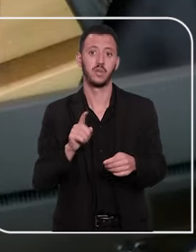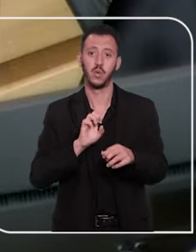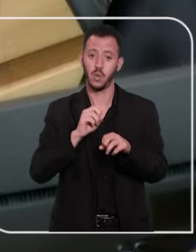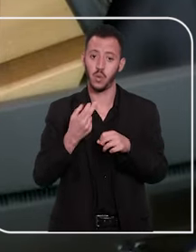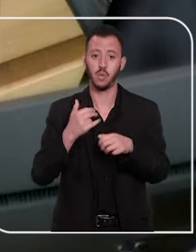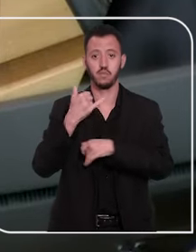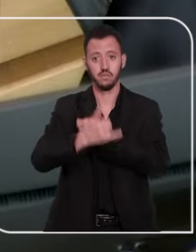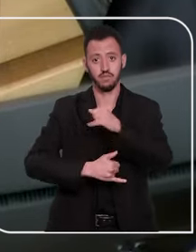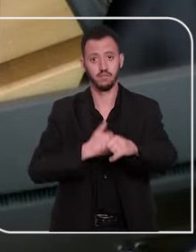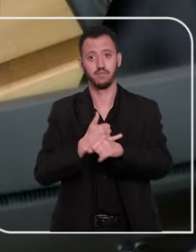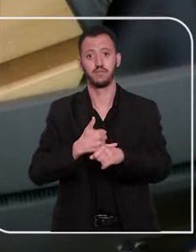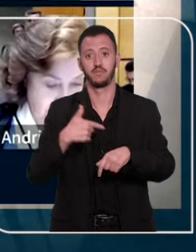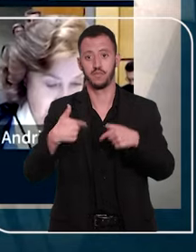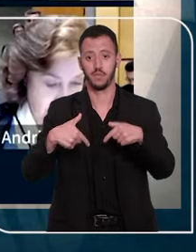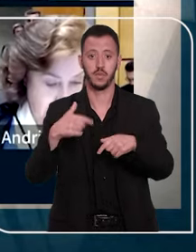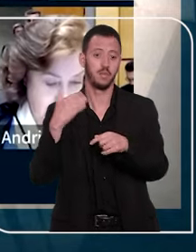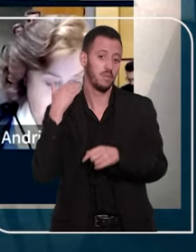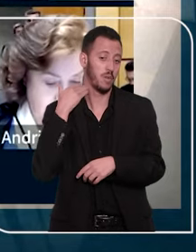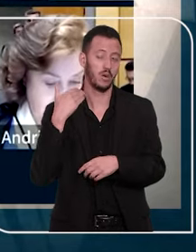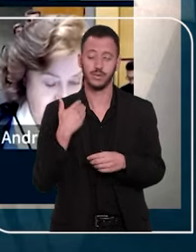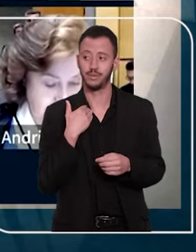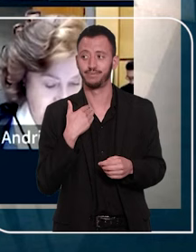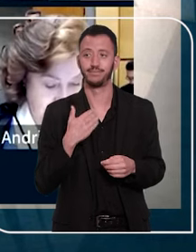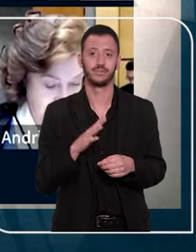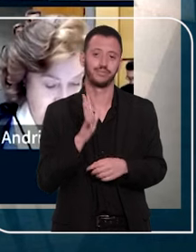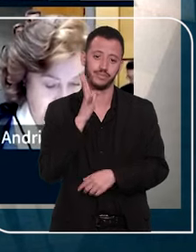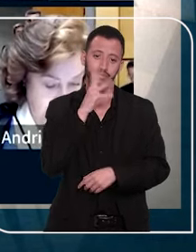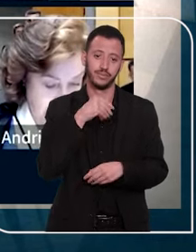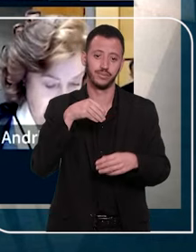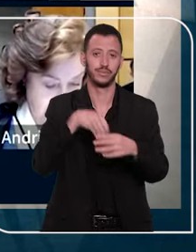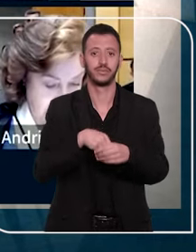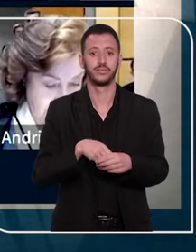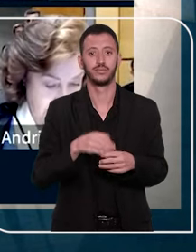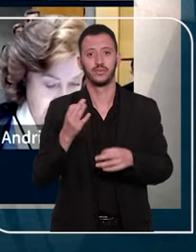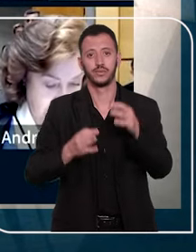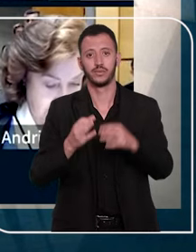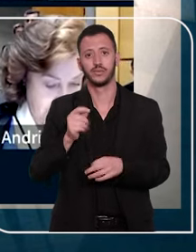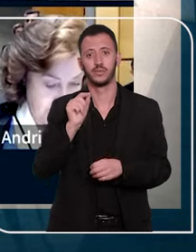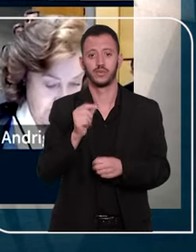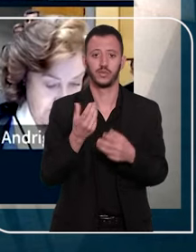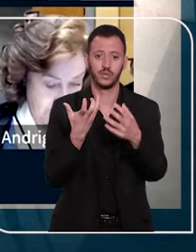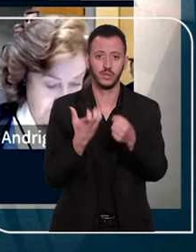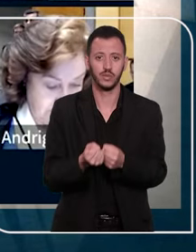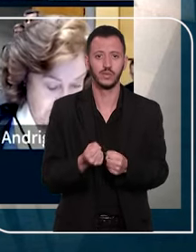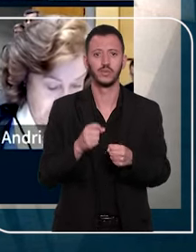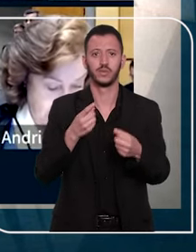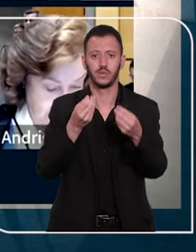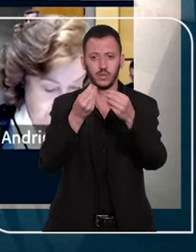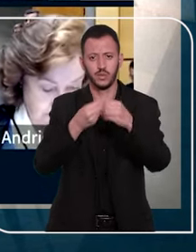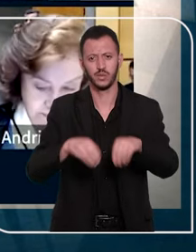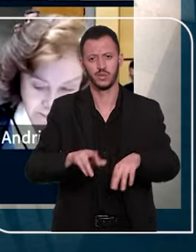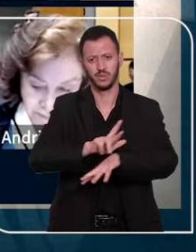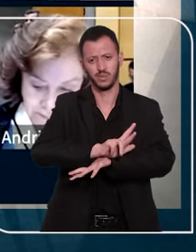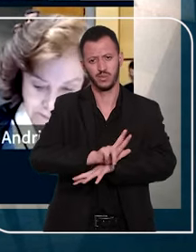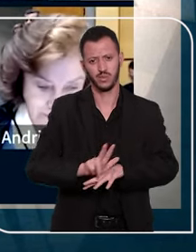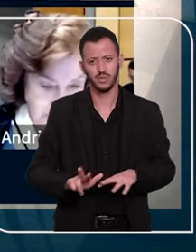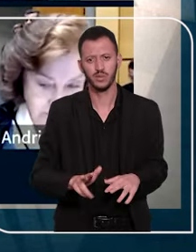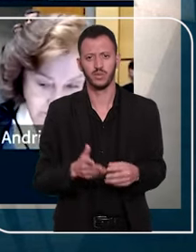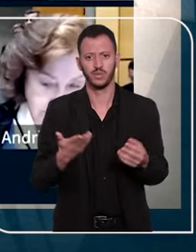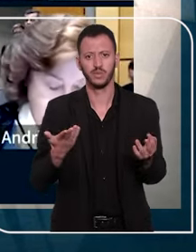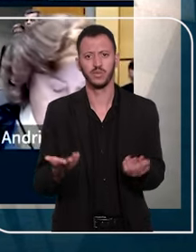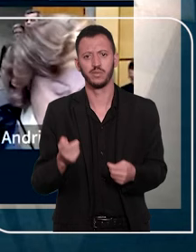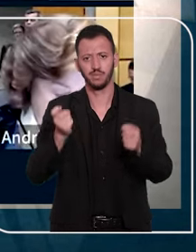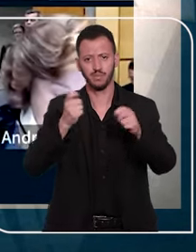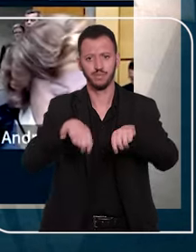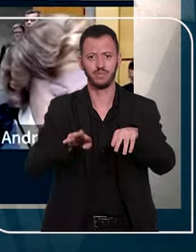serviços bancários pela internet Vilas Boas Cueva cujo voto foi o vencedor no julgamento pontuou que admitir o dano presumido nas